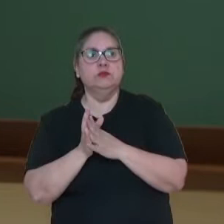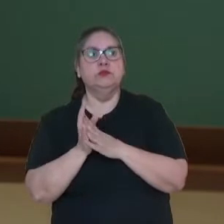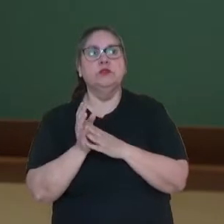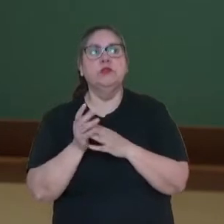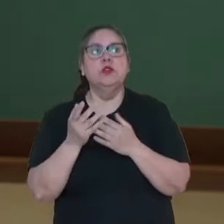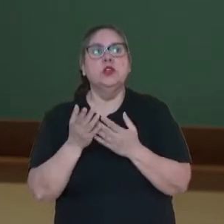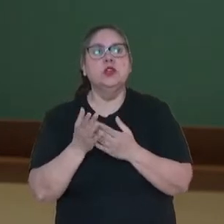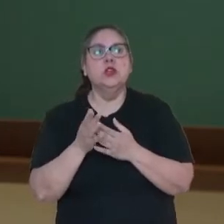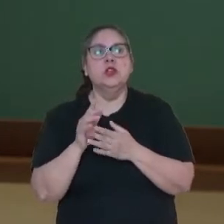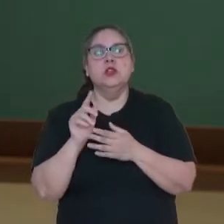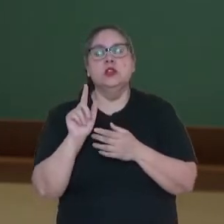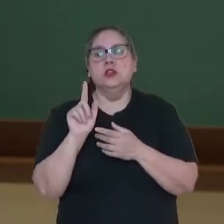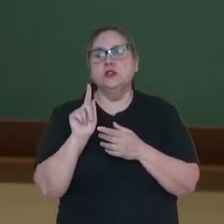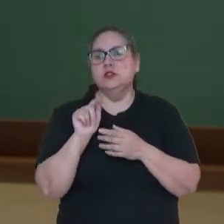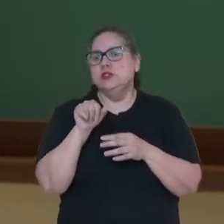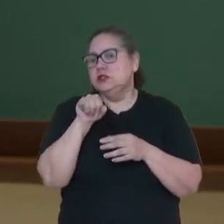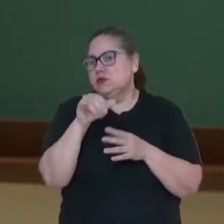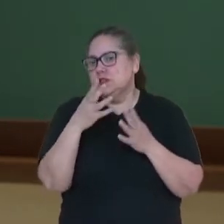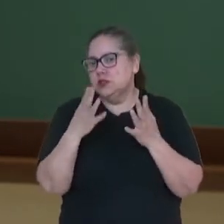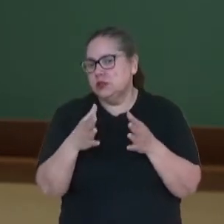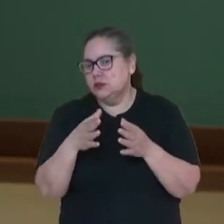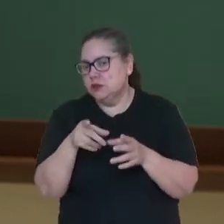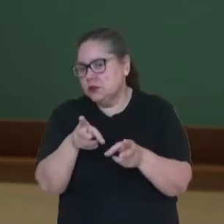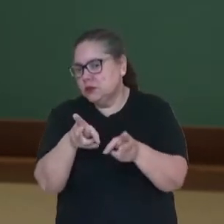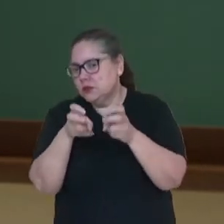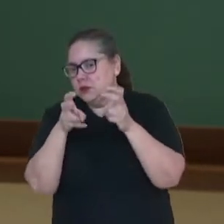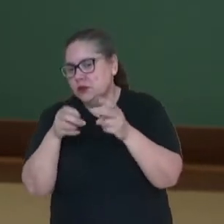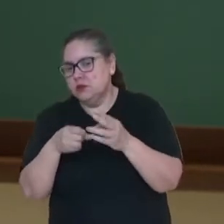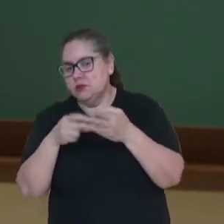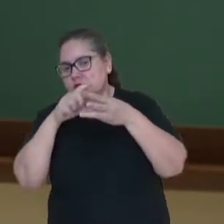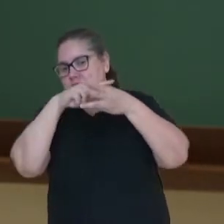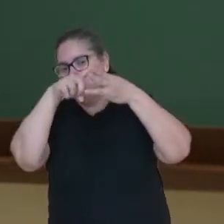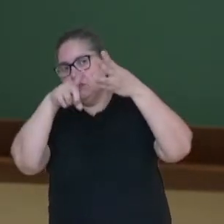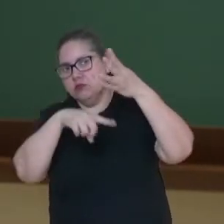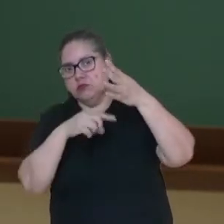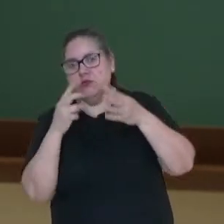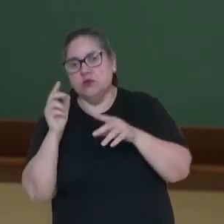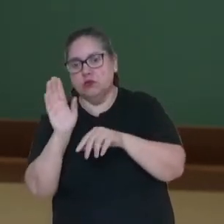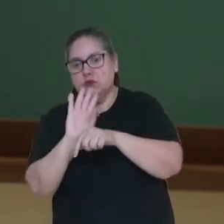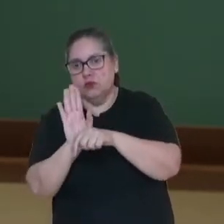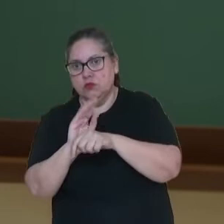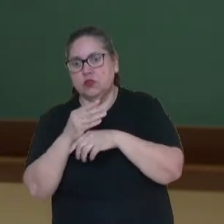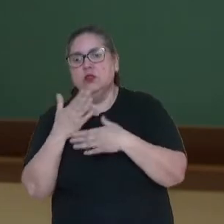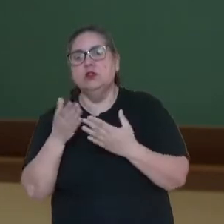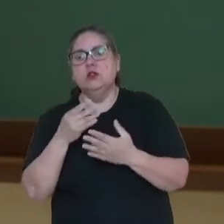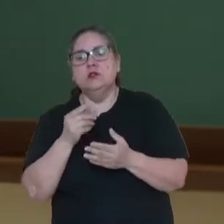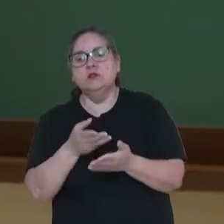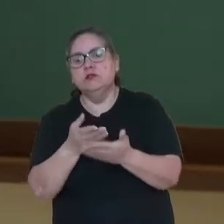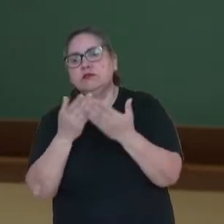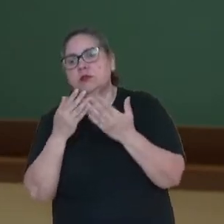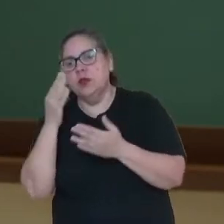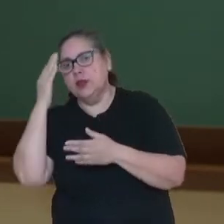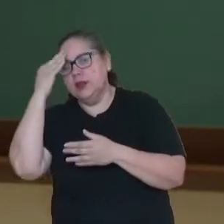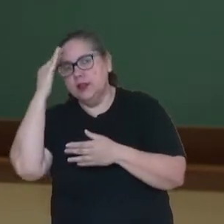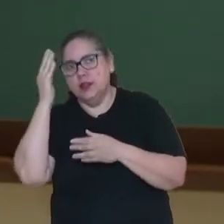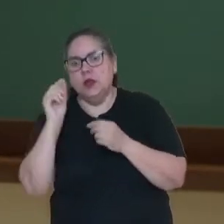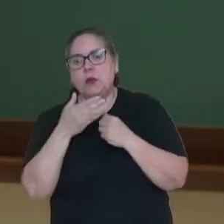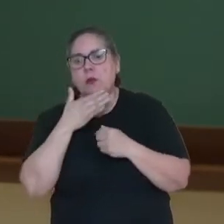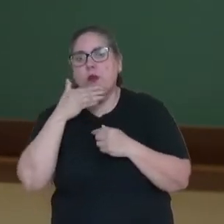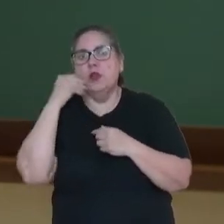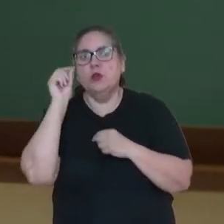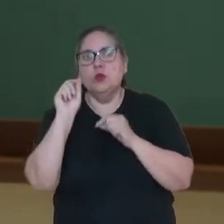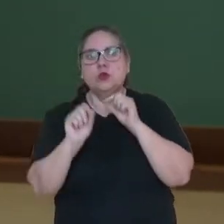certo? Se você identificou aí os elementos no nosso vídeo, vamos para frente para a gente entender